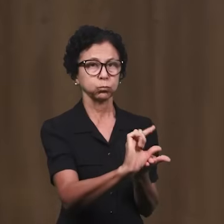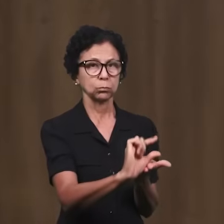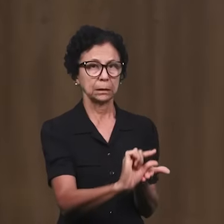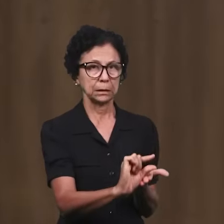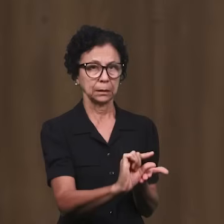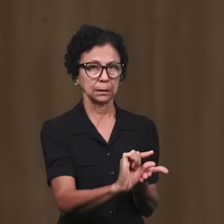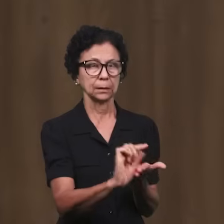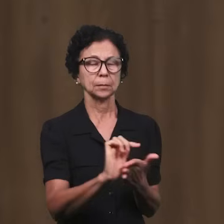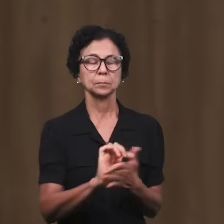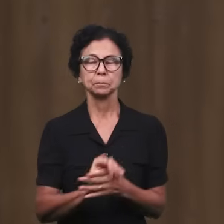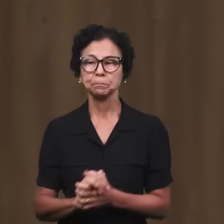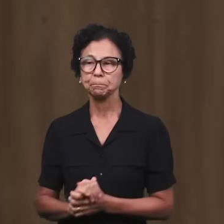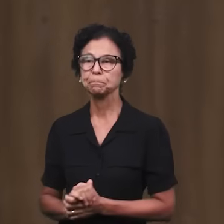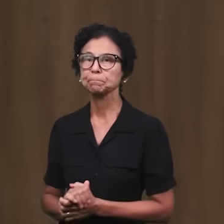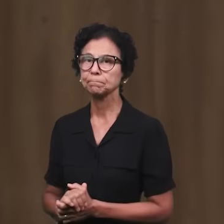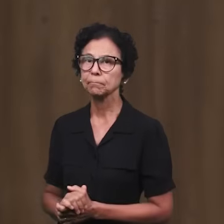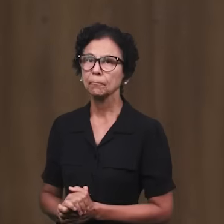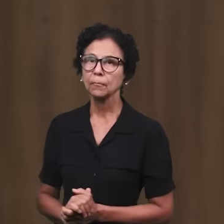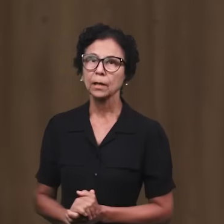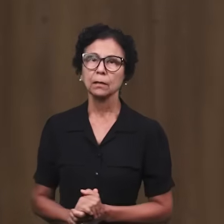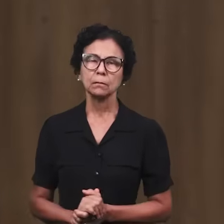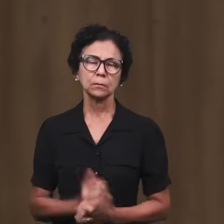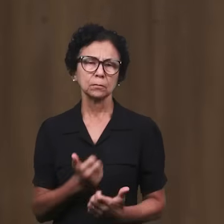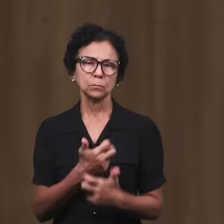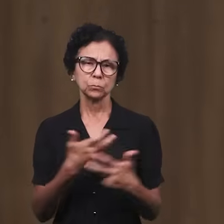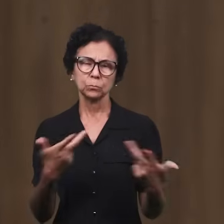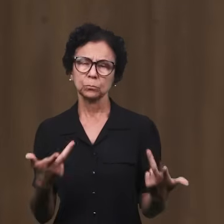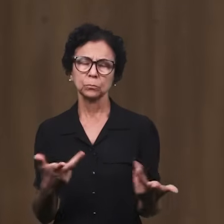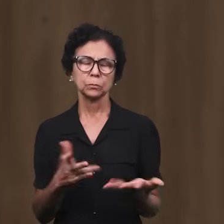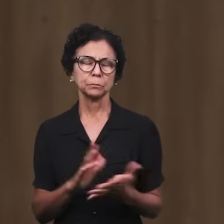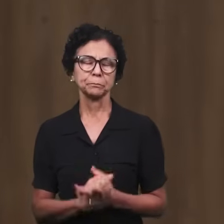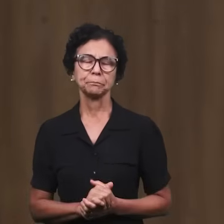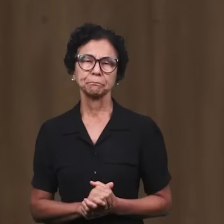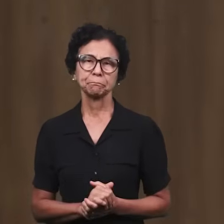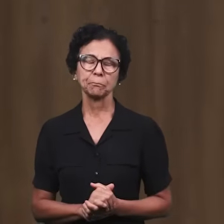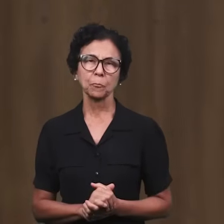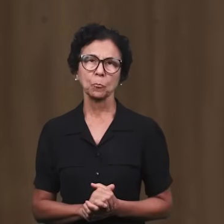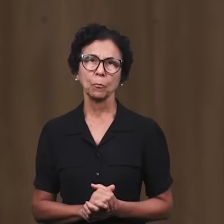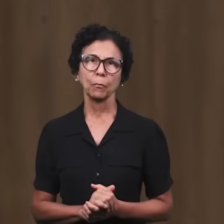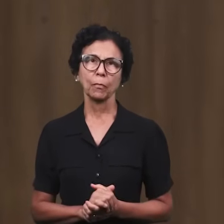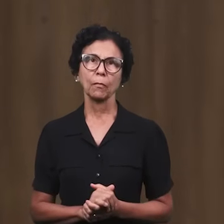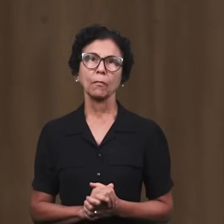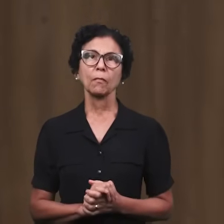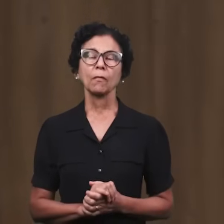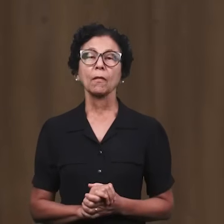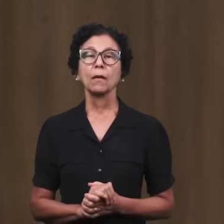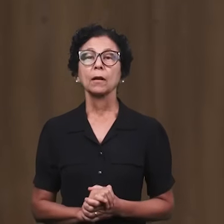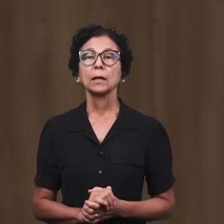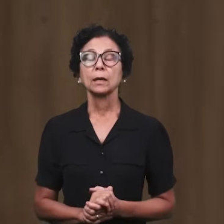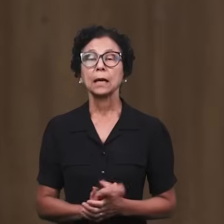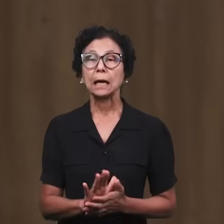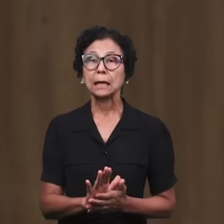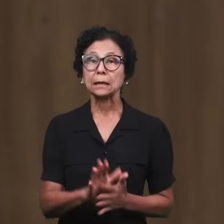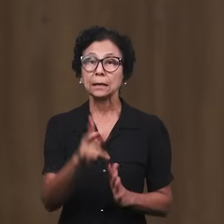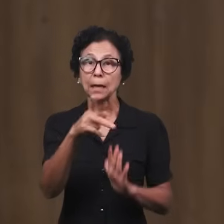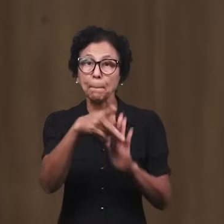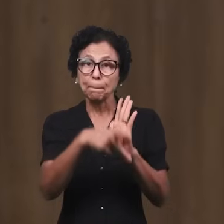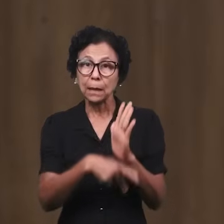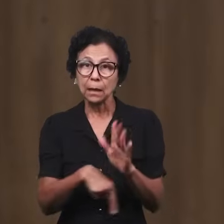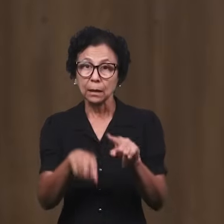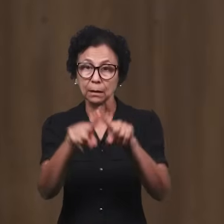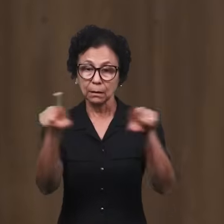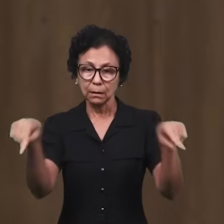naquele processo. Então, há muita flexibilidade. E qual é a vantagem do imóvel na planta? Você compra ele